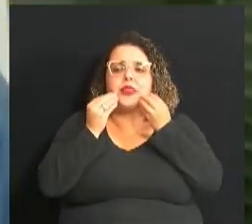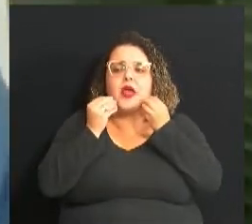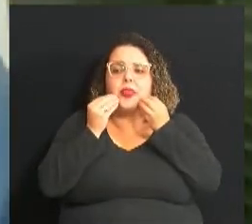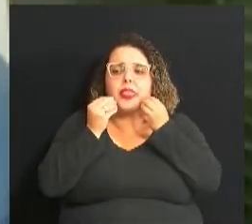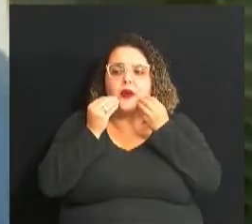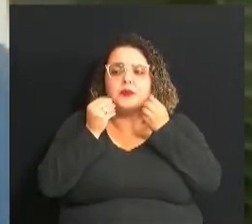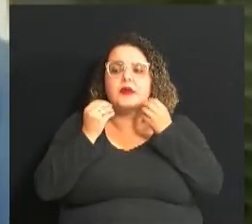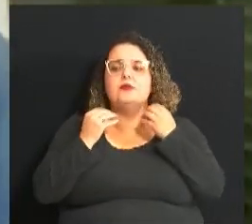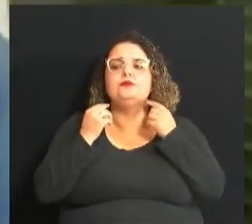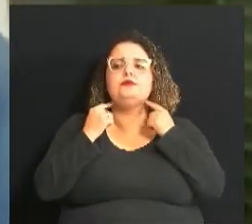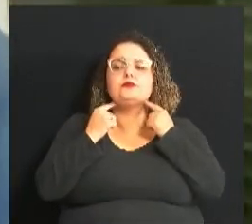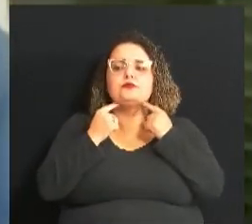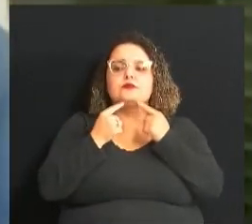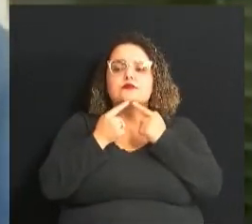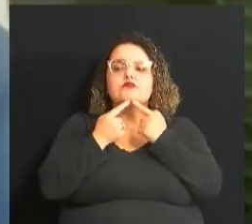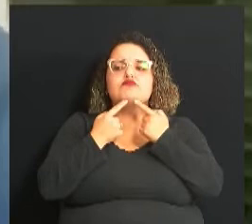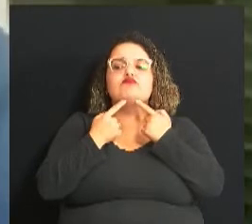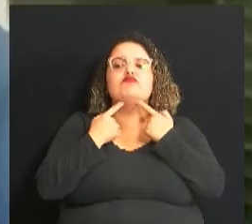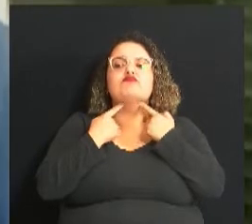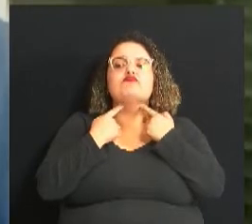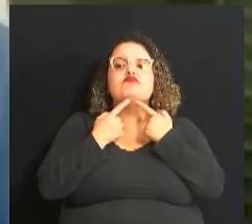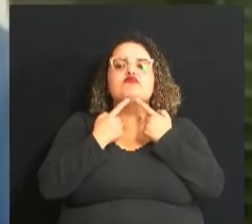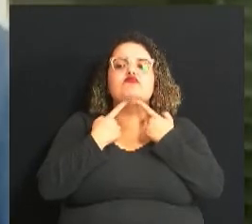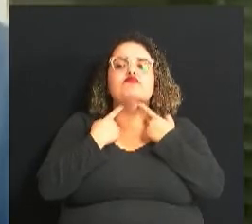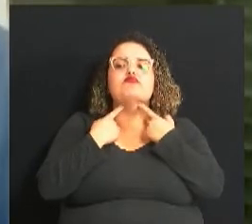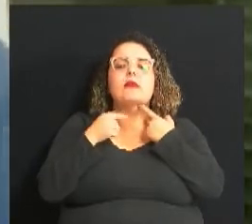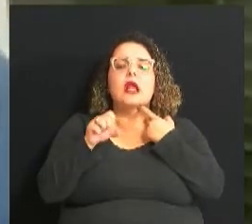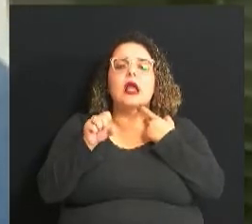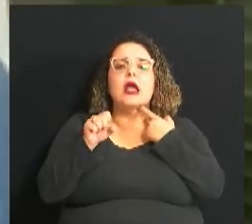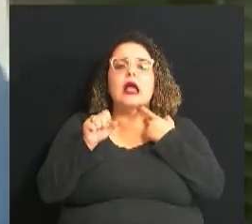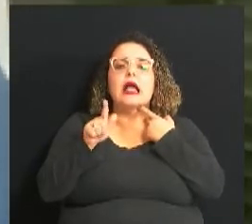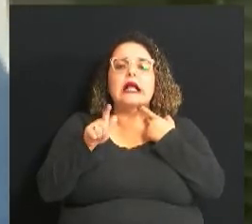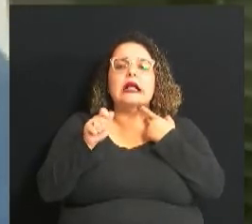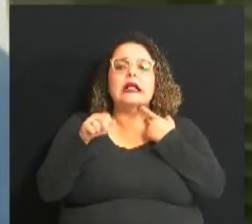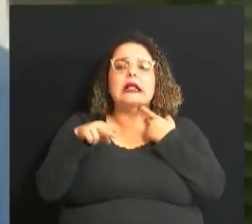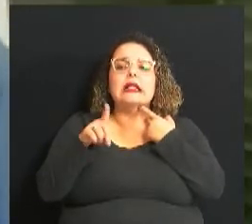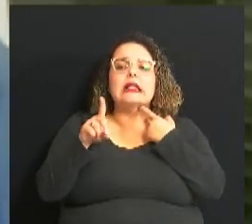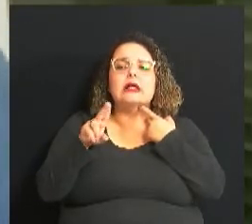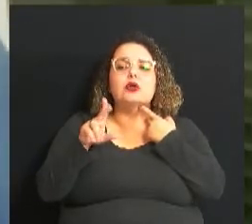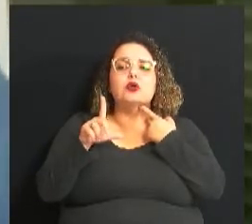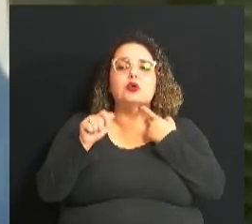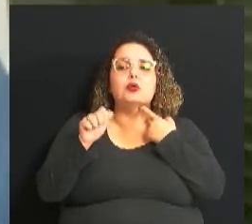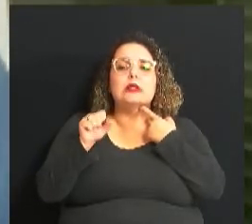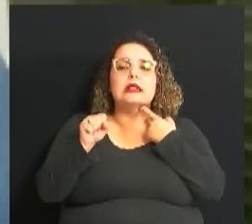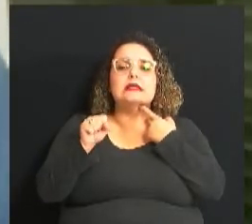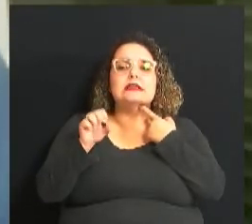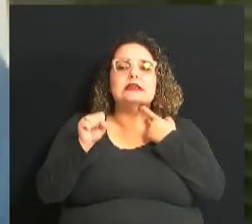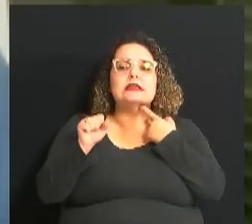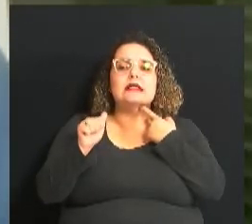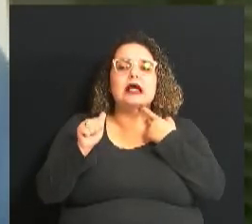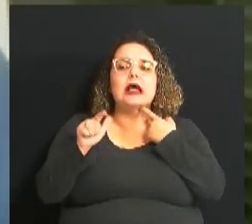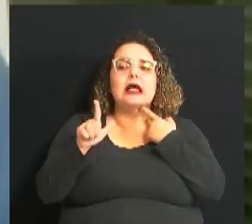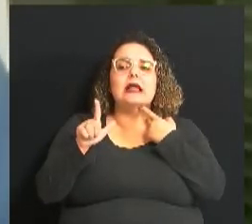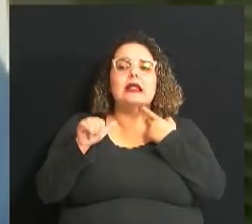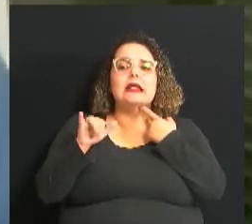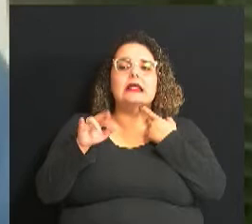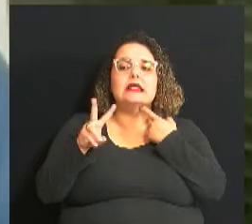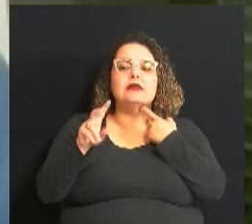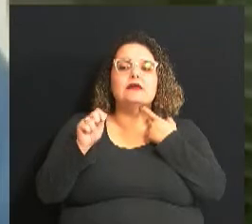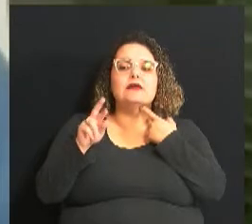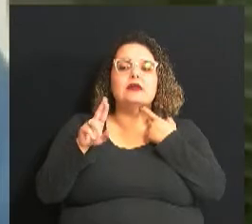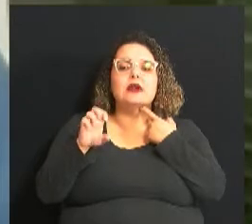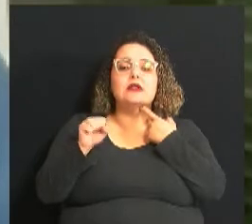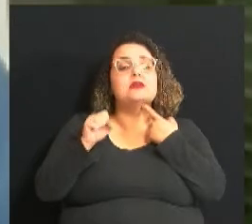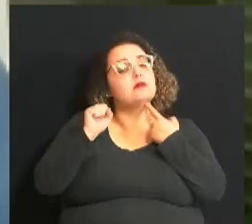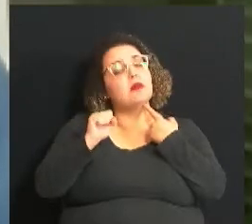do queixo as duas glândulas salivares que produzem saliva. Também pode ser sede de câncer, mas muitas vezes